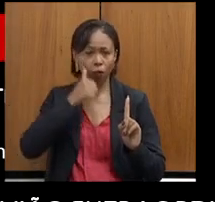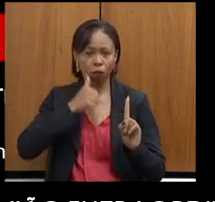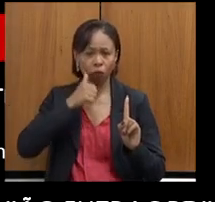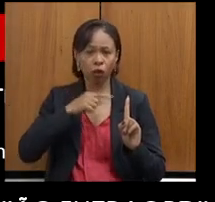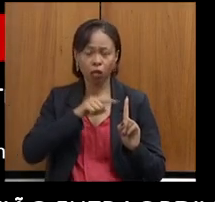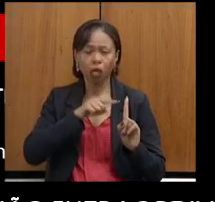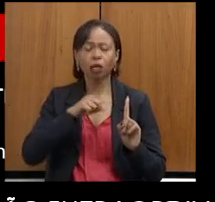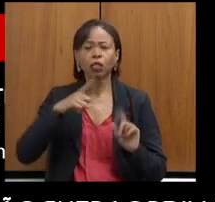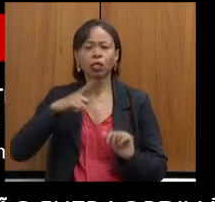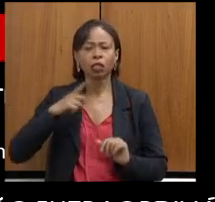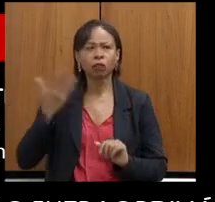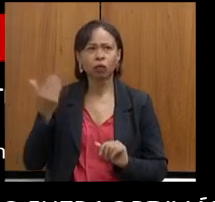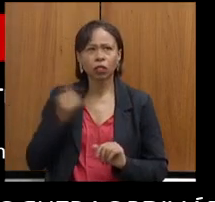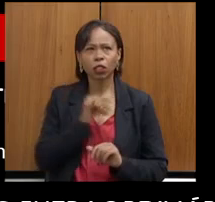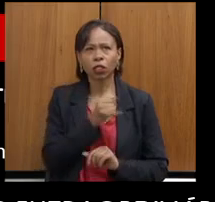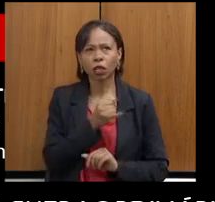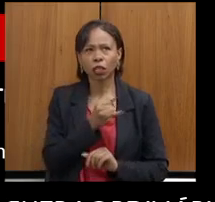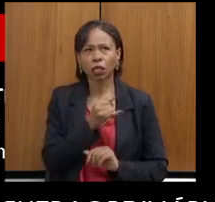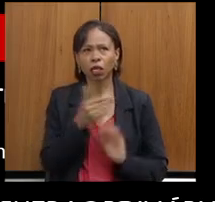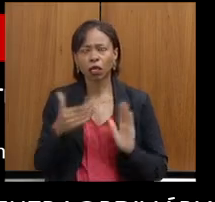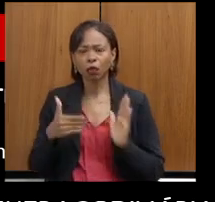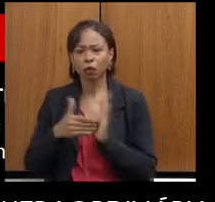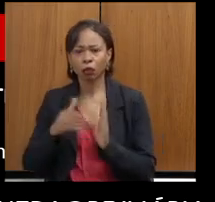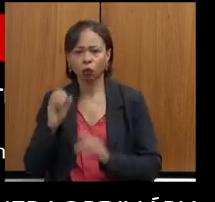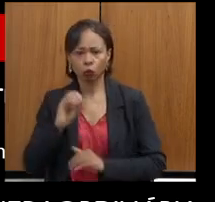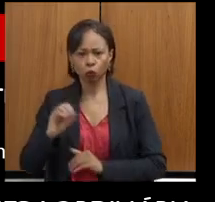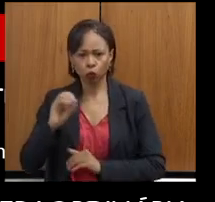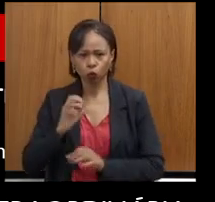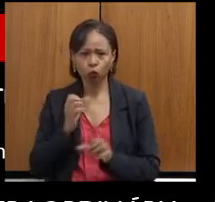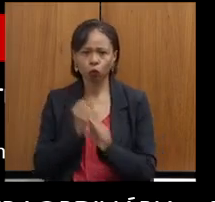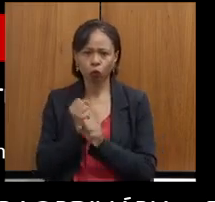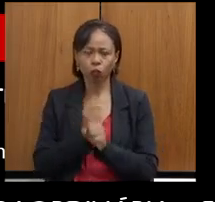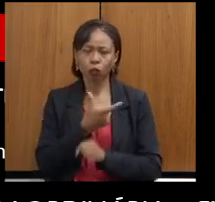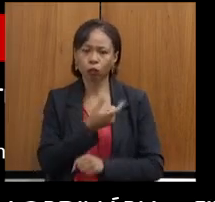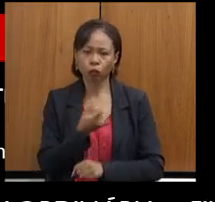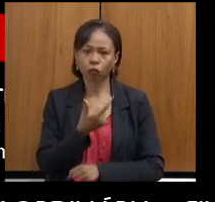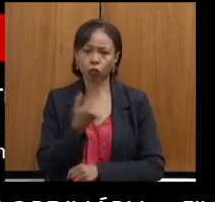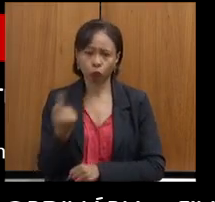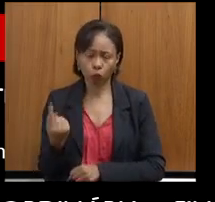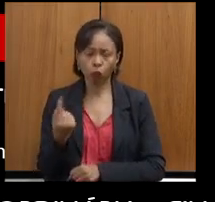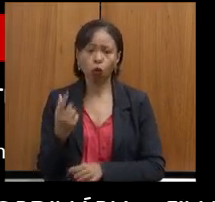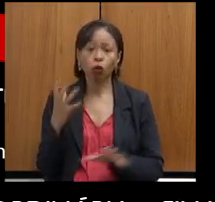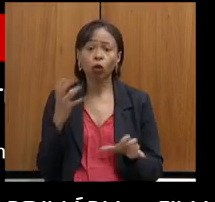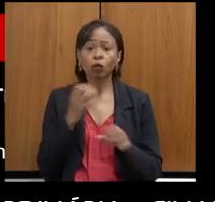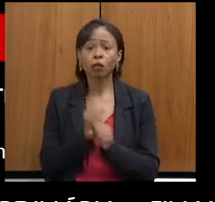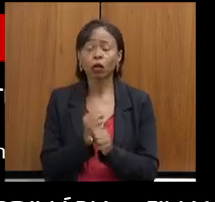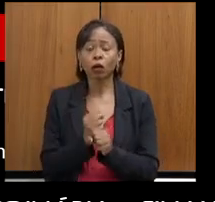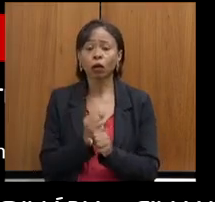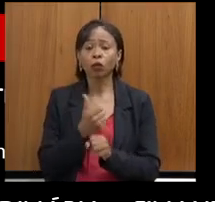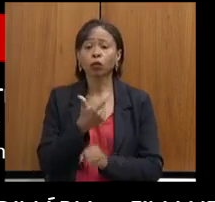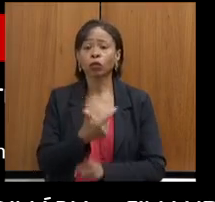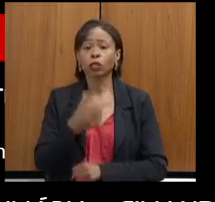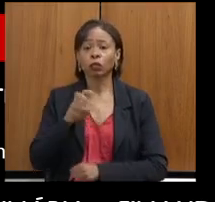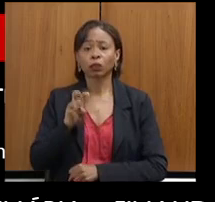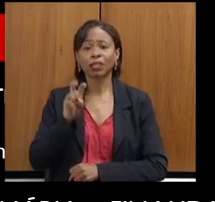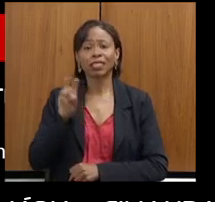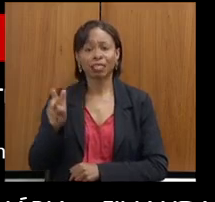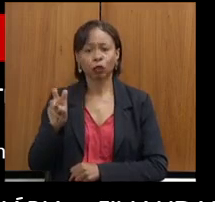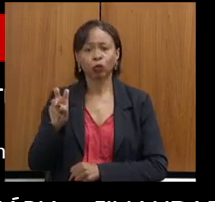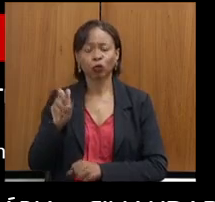importante seres né de Janeiro a outubro de dois mil e 21 255